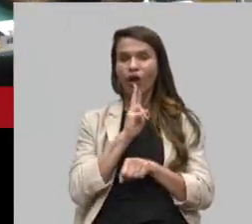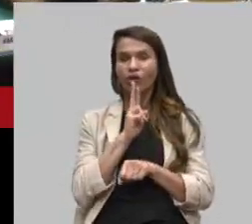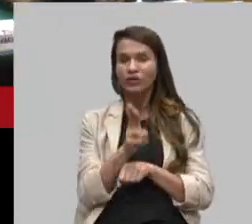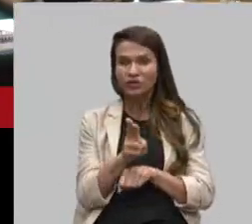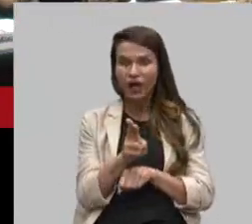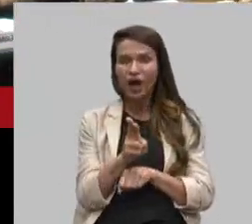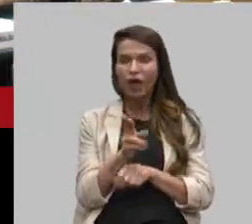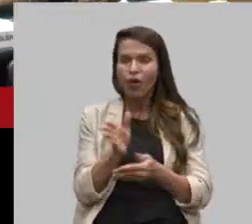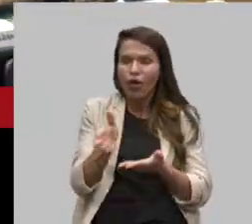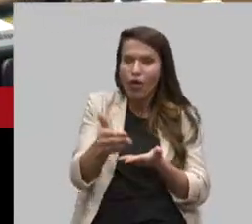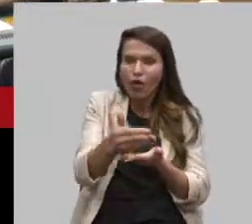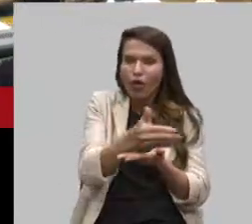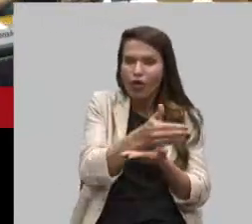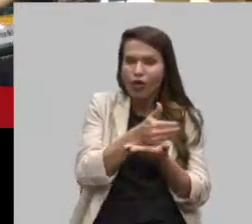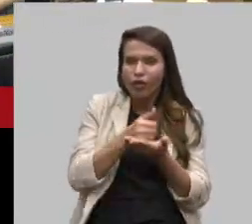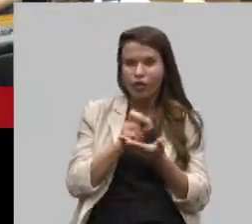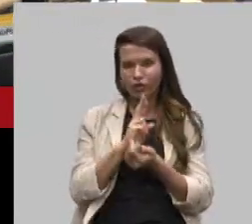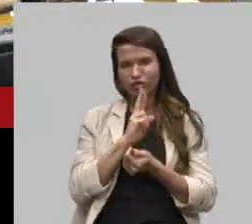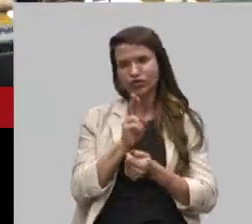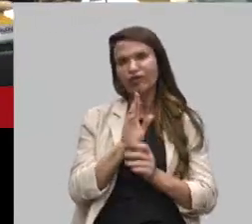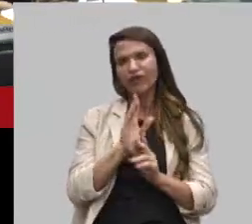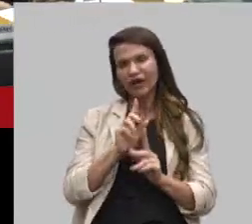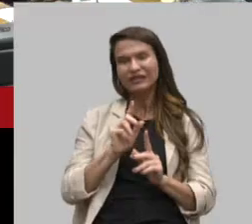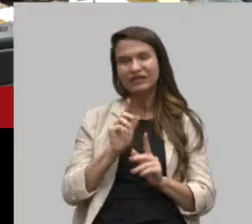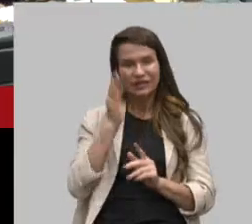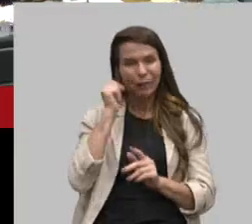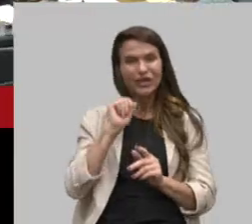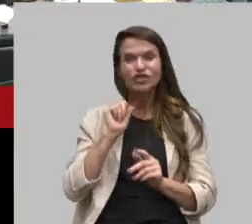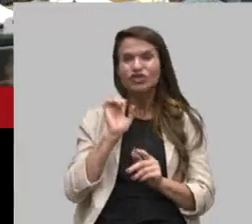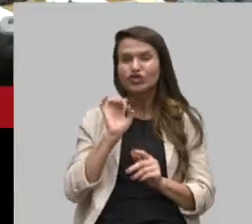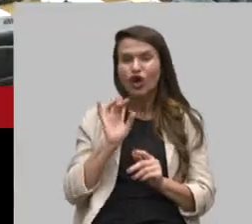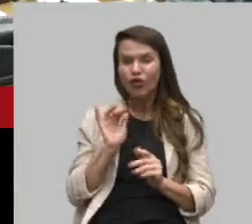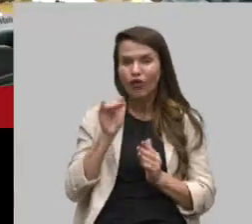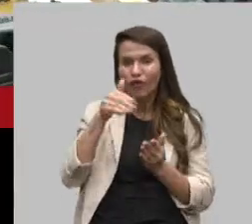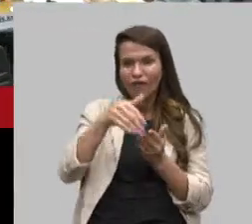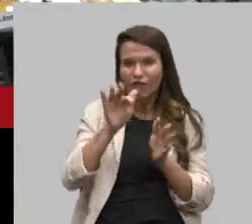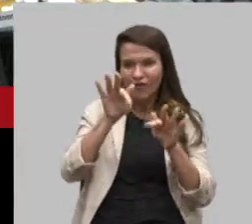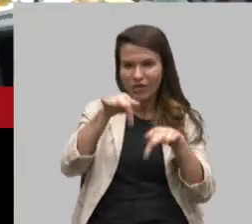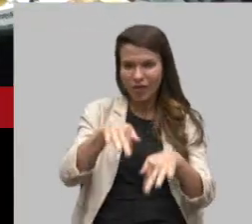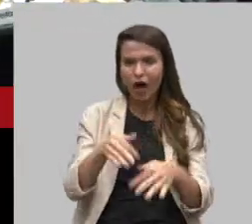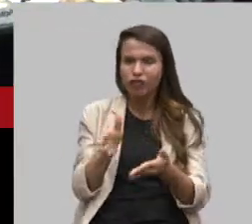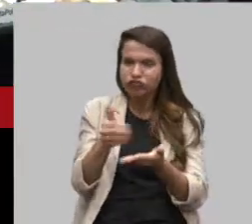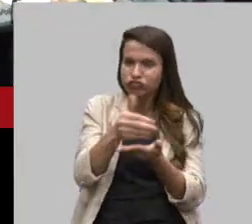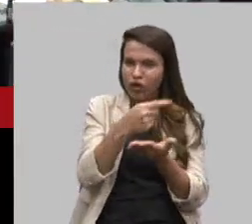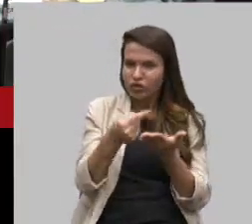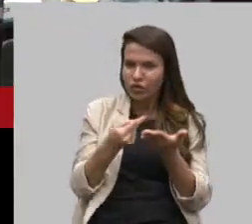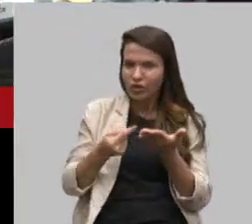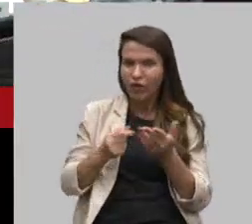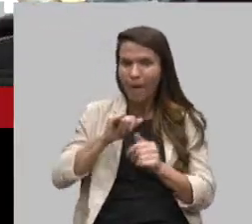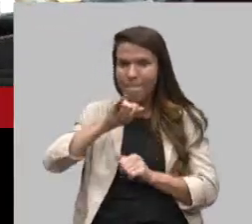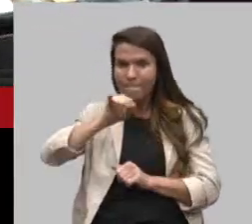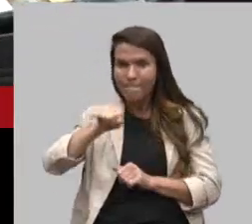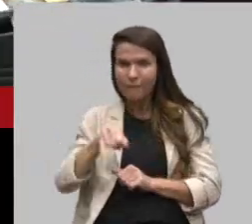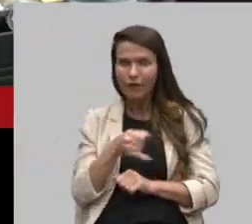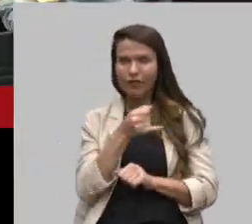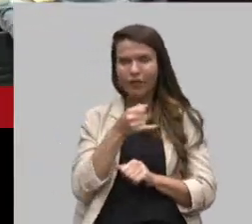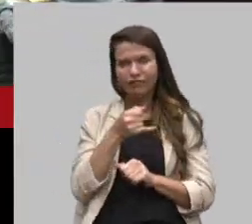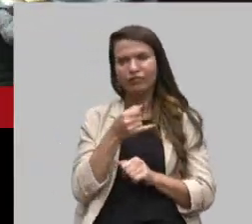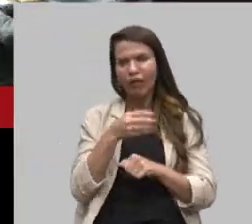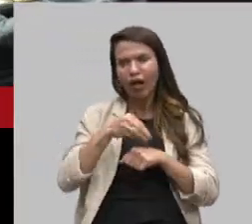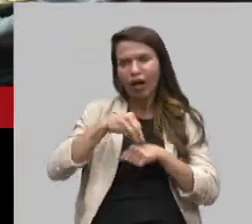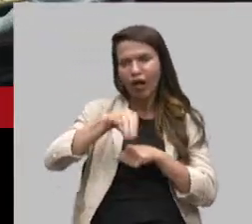recolhimento na verdade porque o resultado a gente vai saber só no final a gente vai aguardar o recolhimento desses caderninhos eu vou aproveitar para dar algumas informações